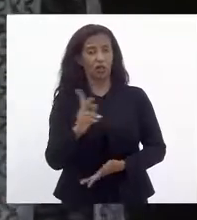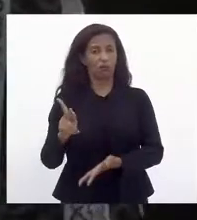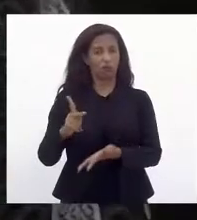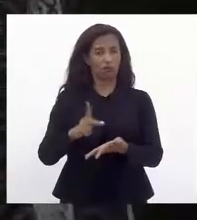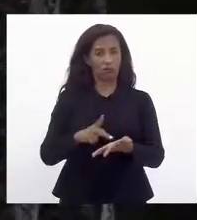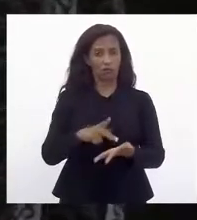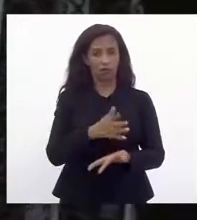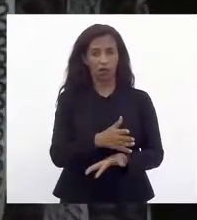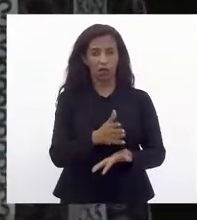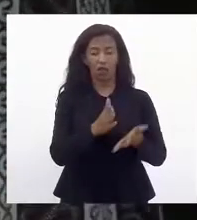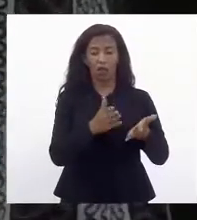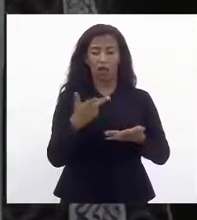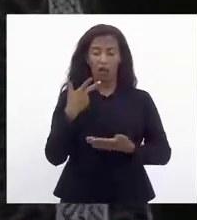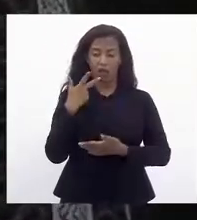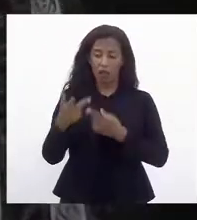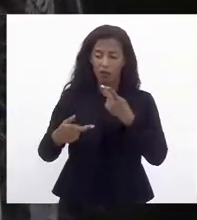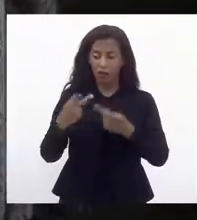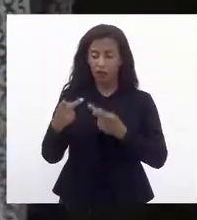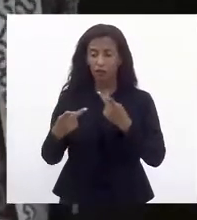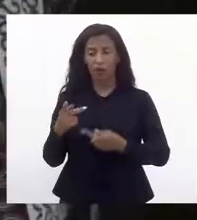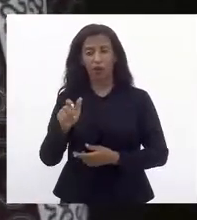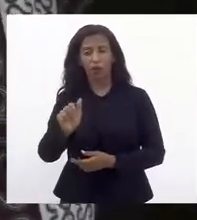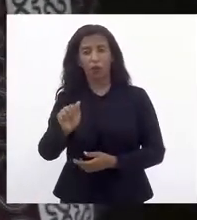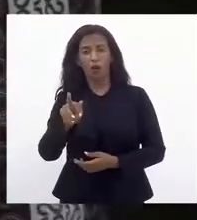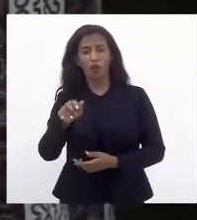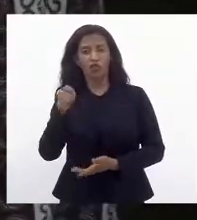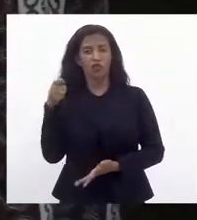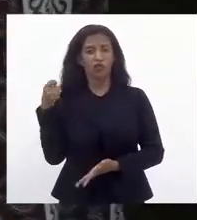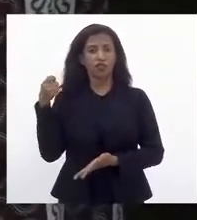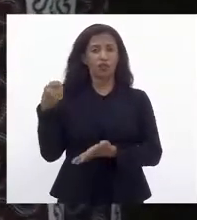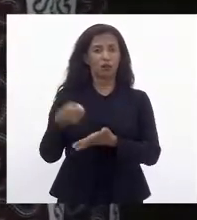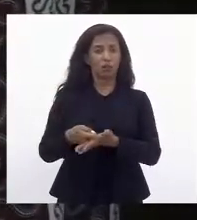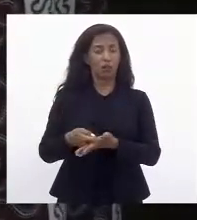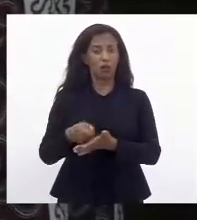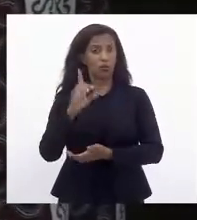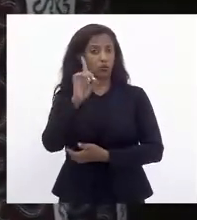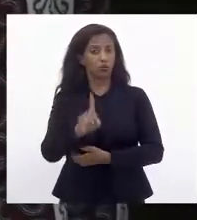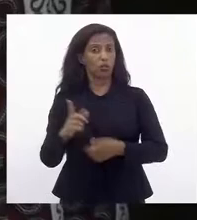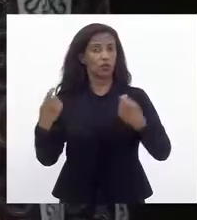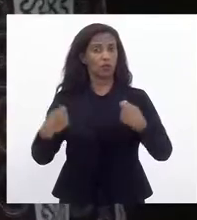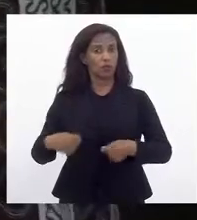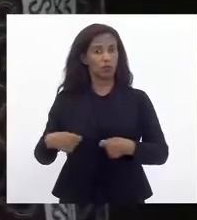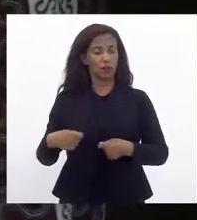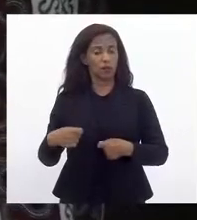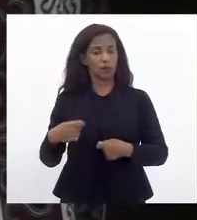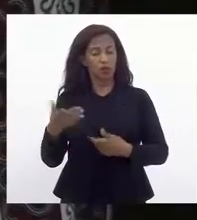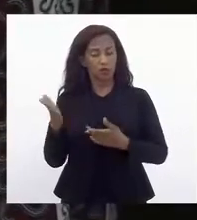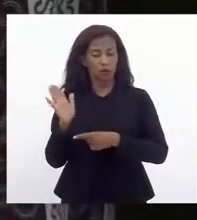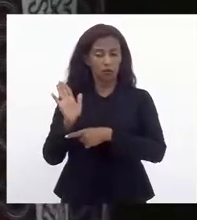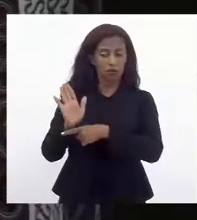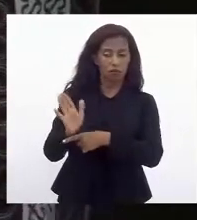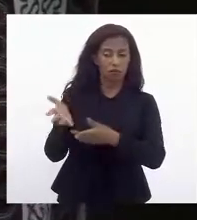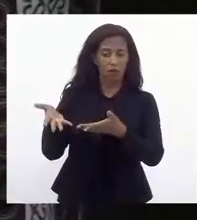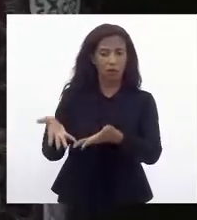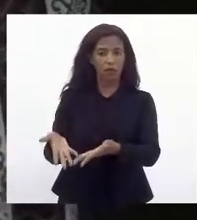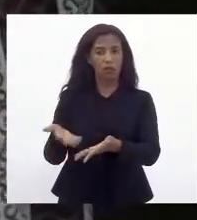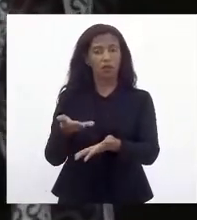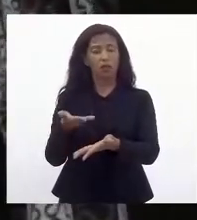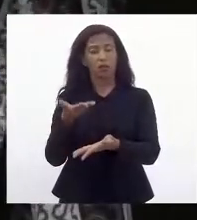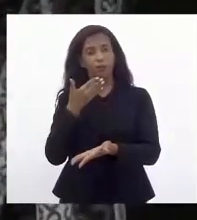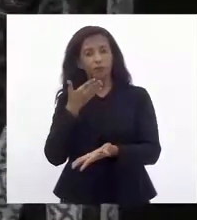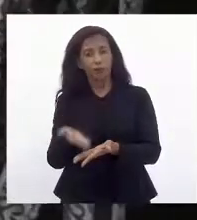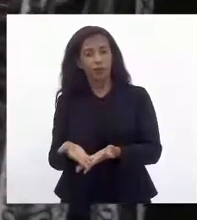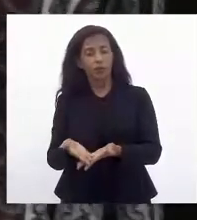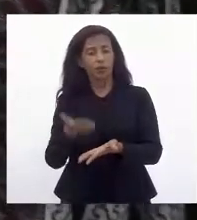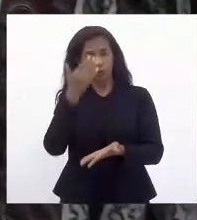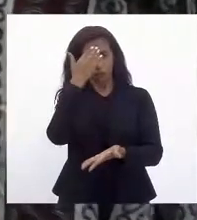realidade. Aqui falo como um ativista do direito. O direito precisa atender essa demanda. E creio que